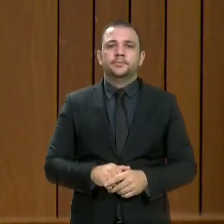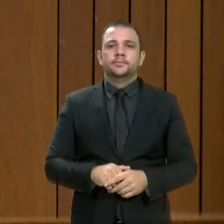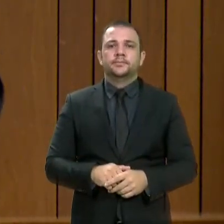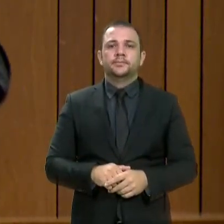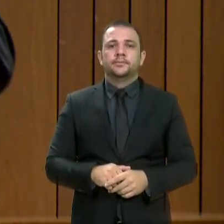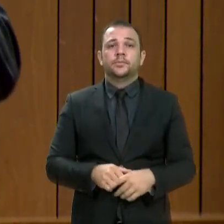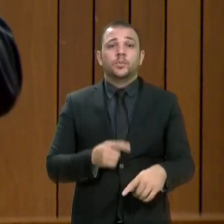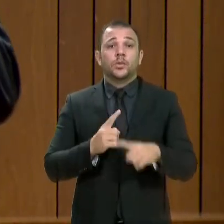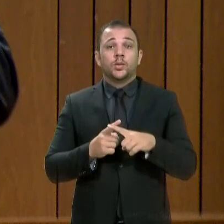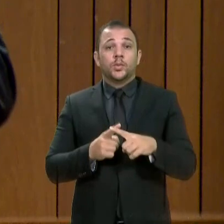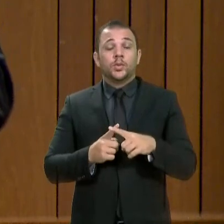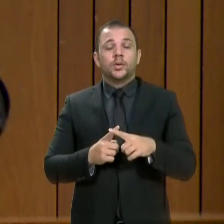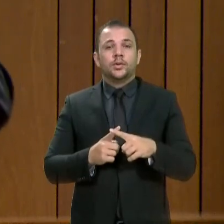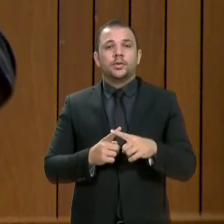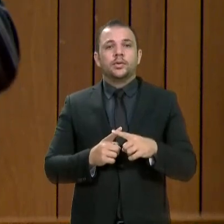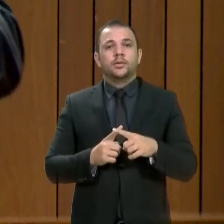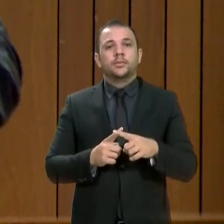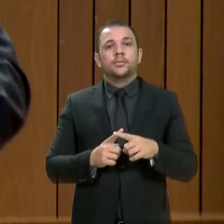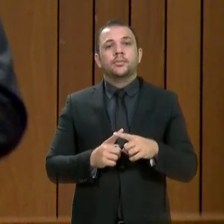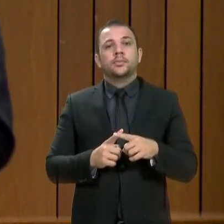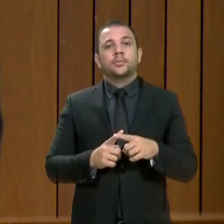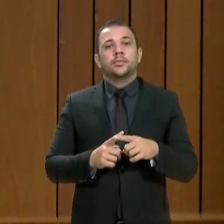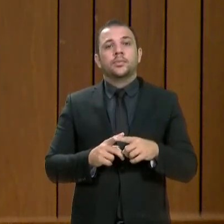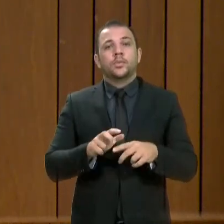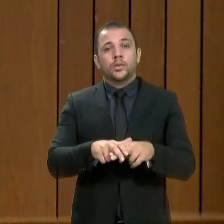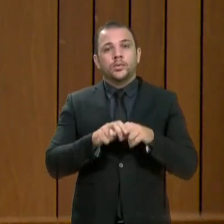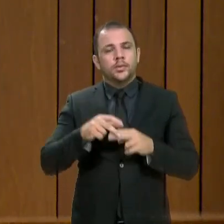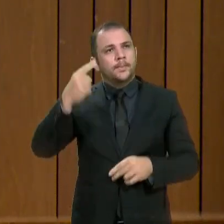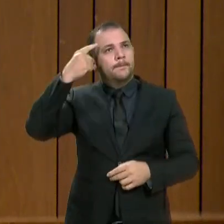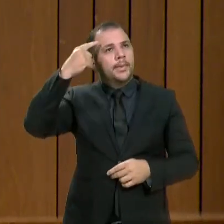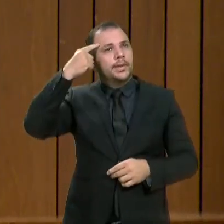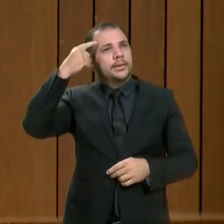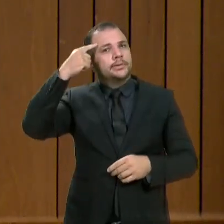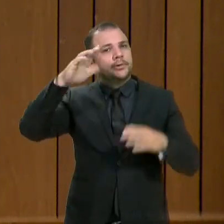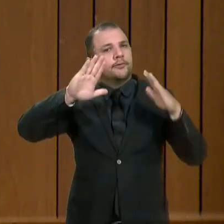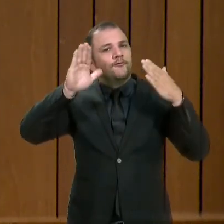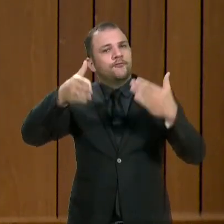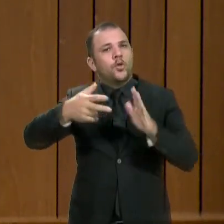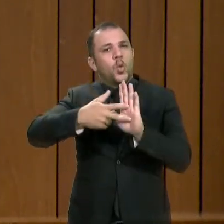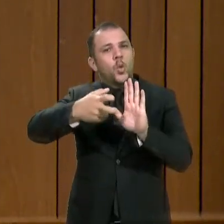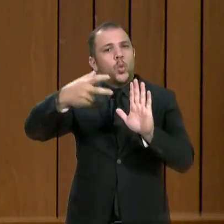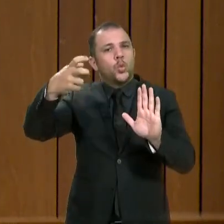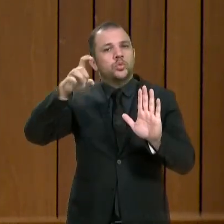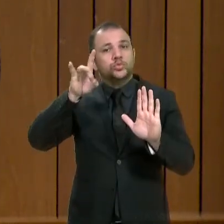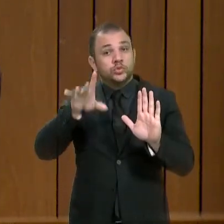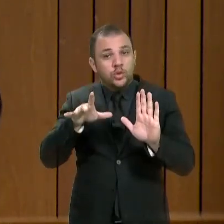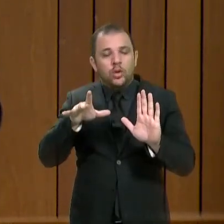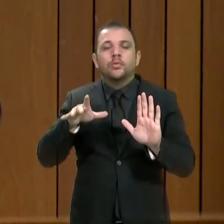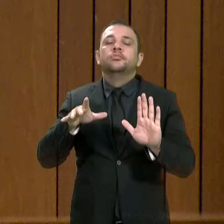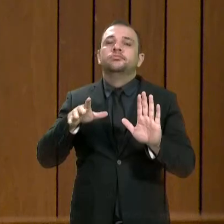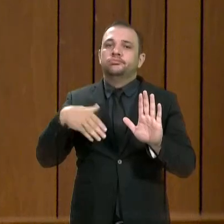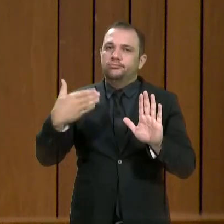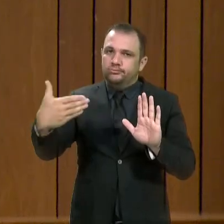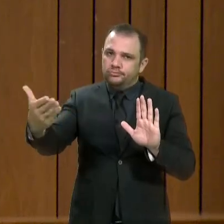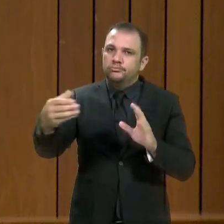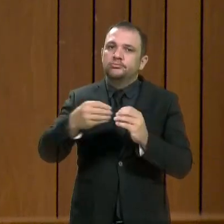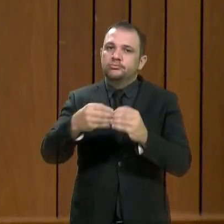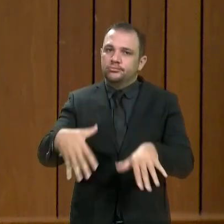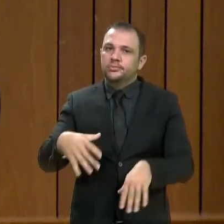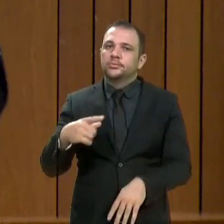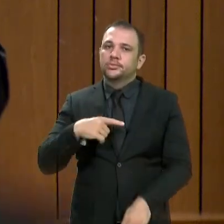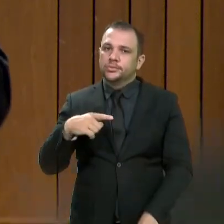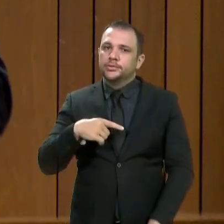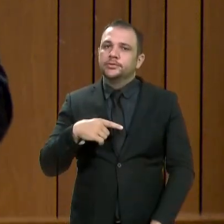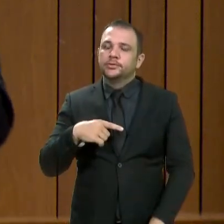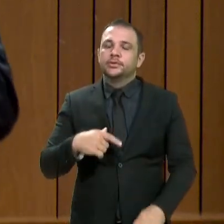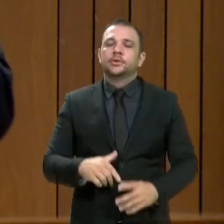a lógica somente do lucro, ela é uma lógica danosa. Dei como exemplo, nós